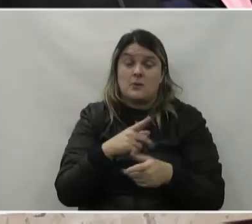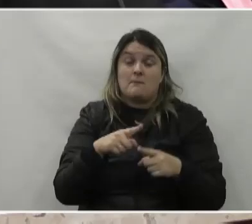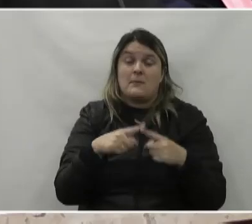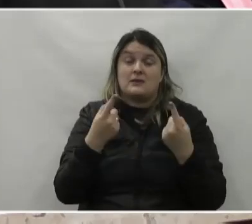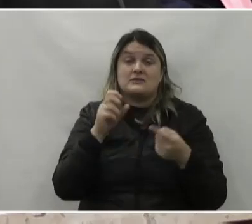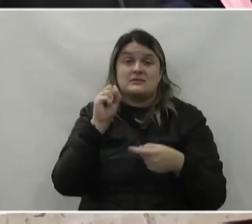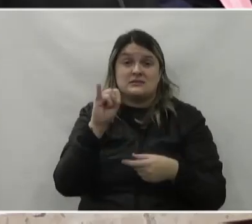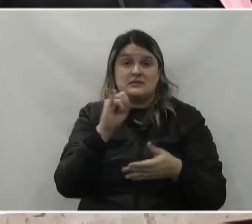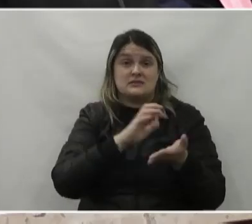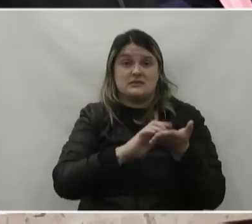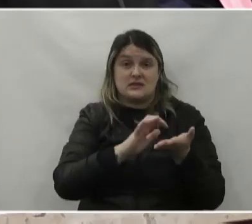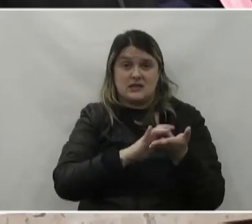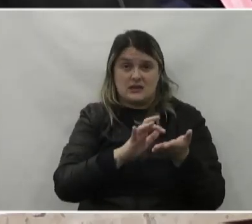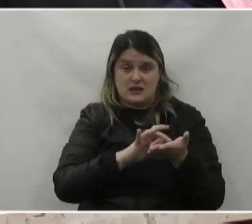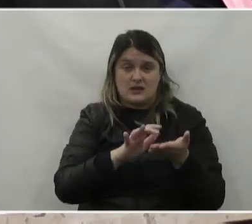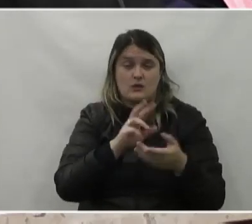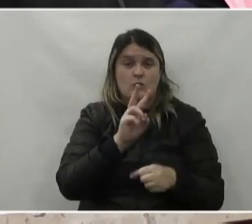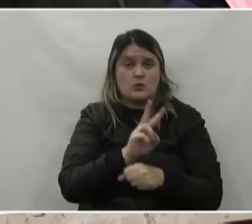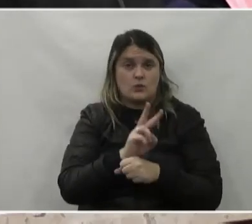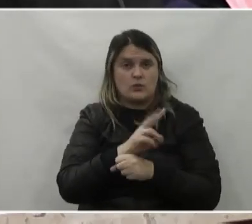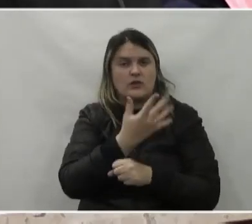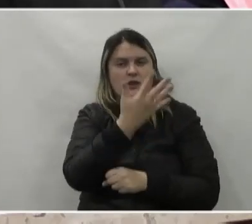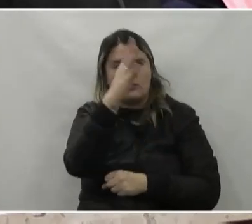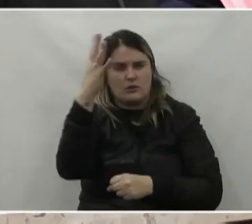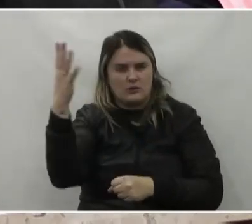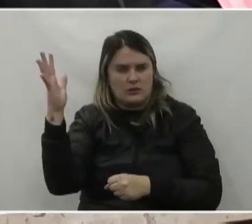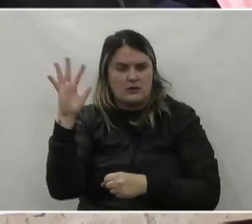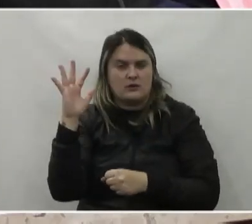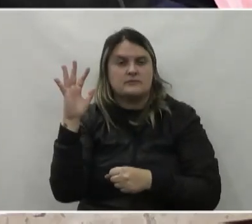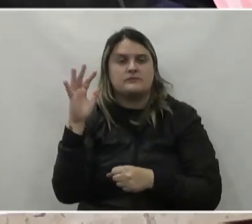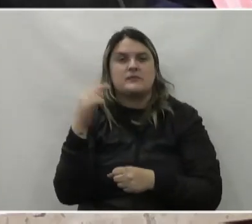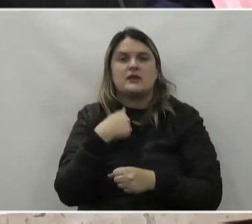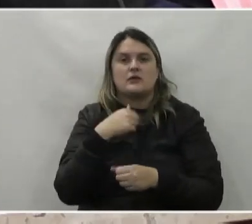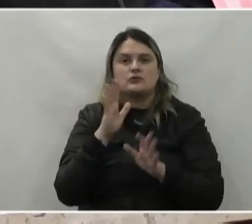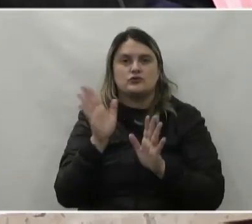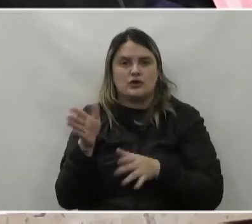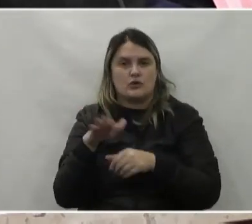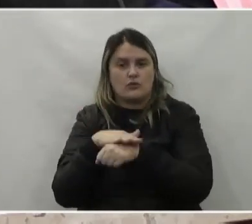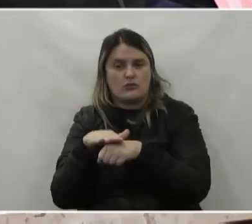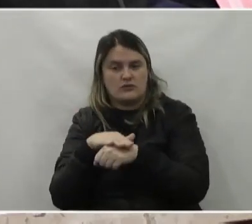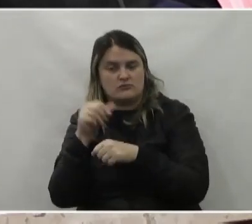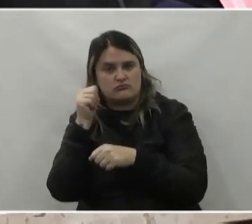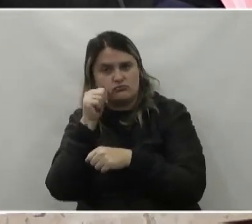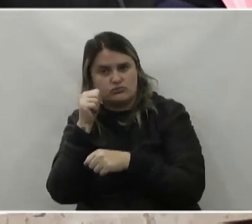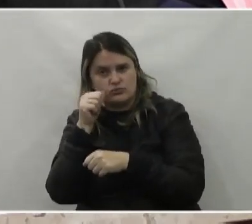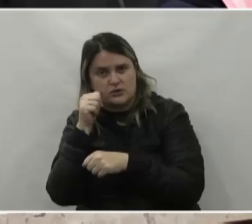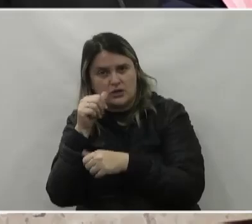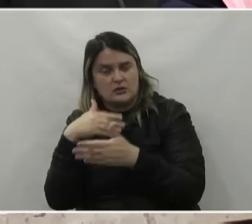Meio Ambiente, que eu já tive uma prévia com ela,